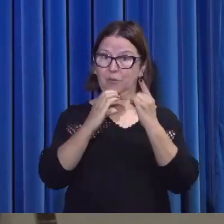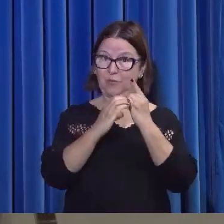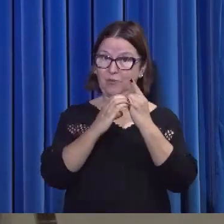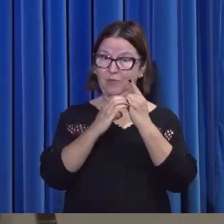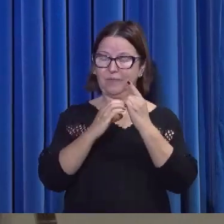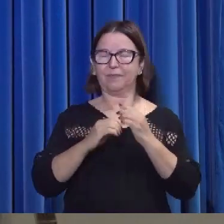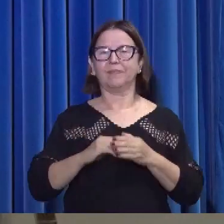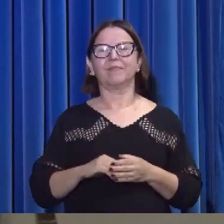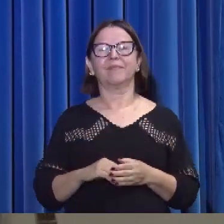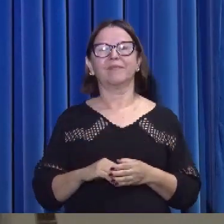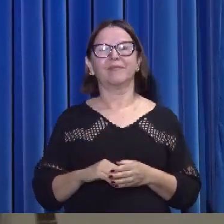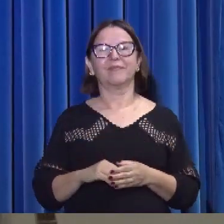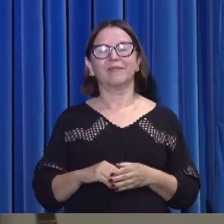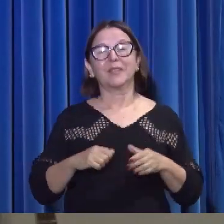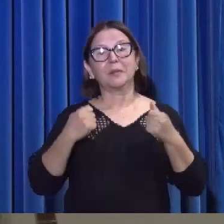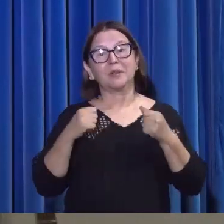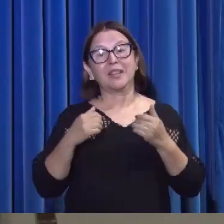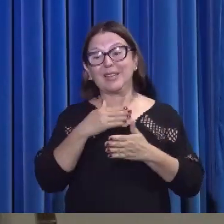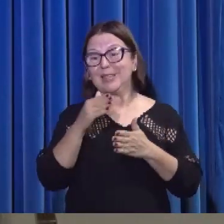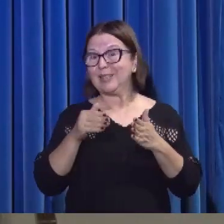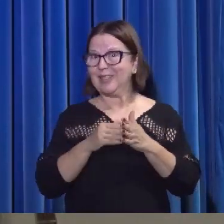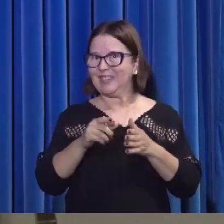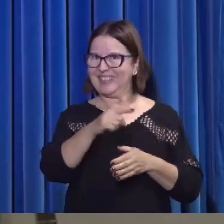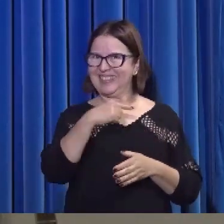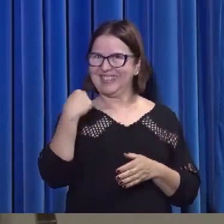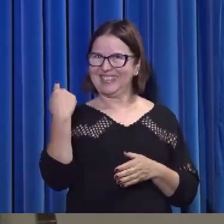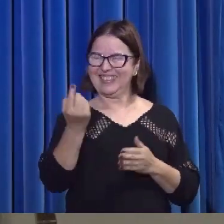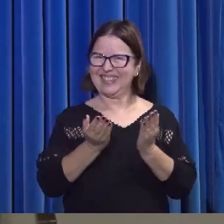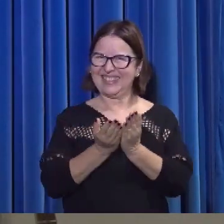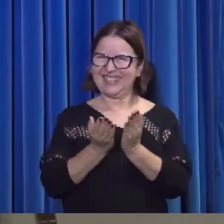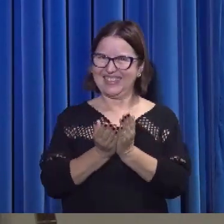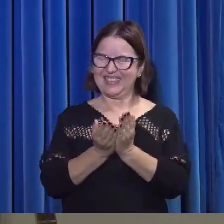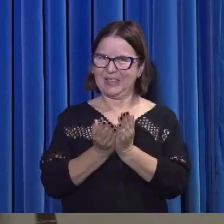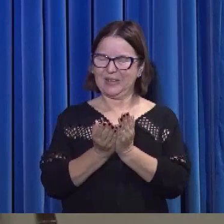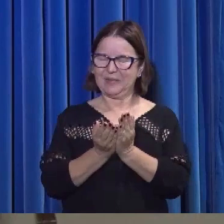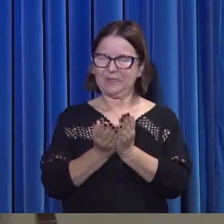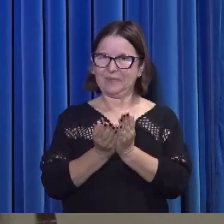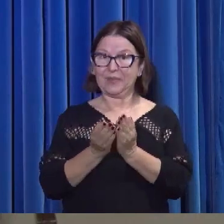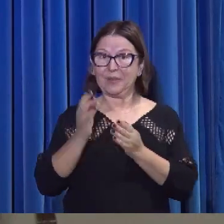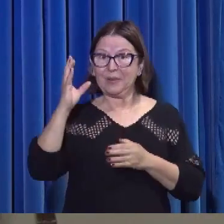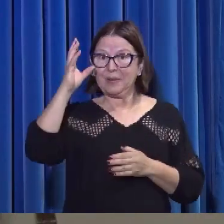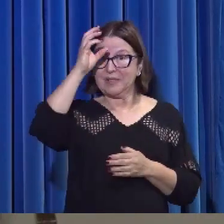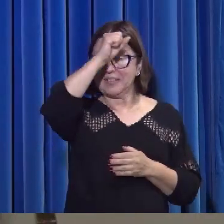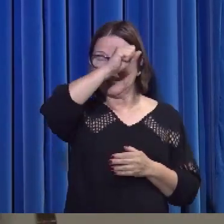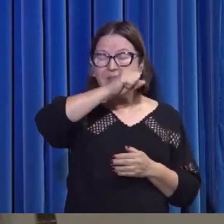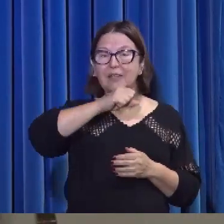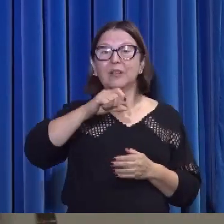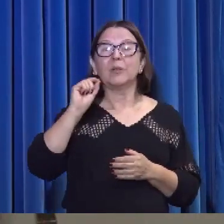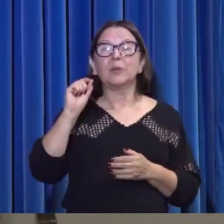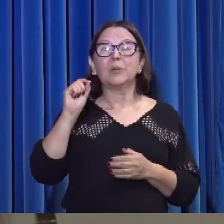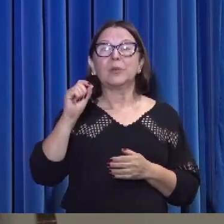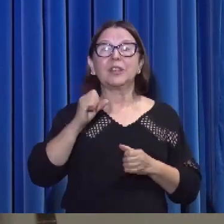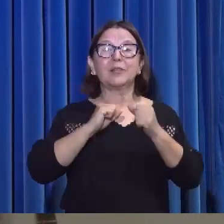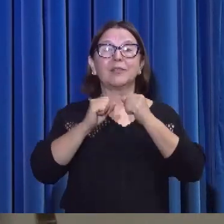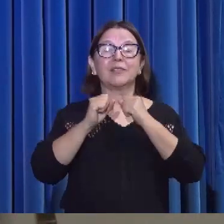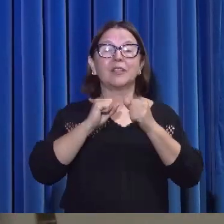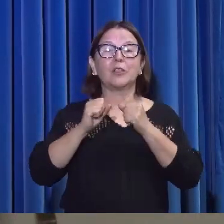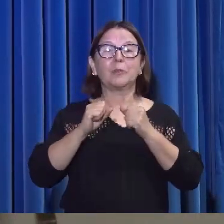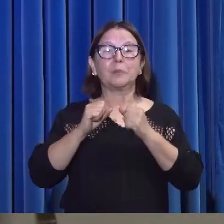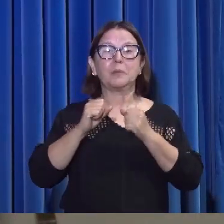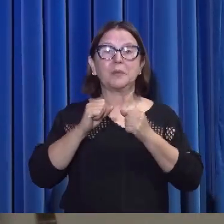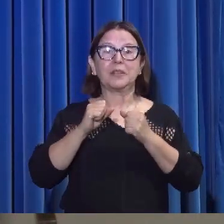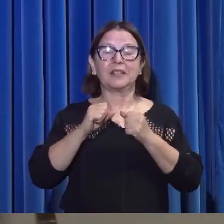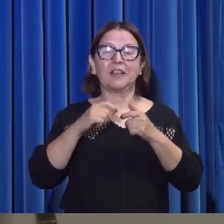É necessário que todos nós cristãos ganhemos a dimensão daquilo que afirmou o salmista